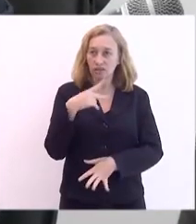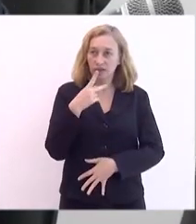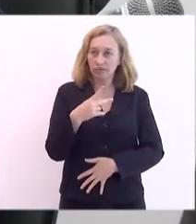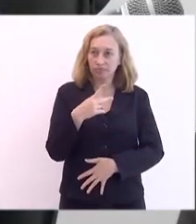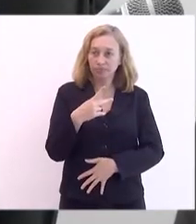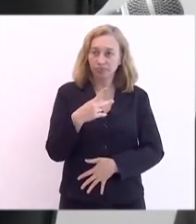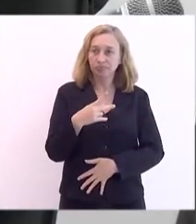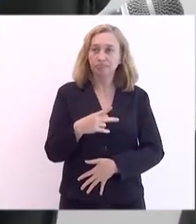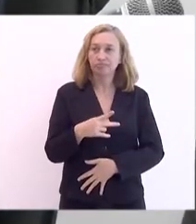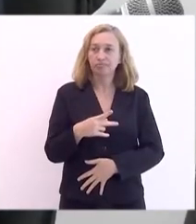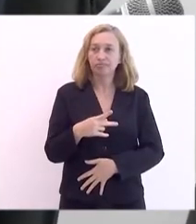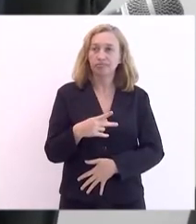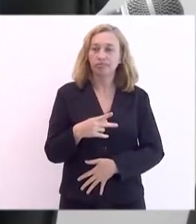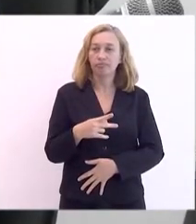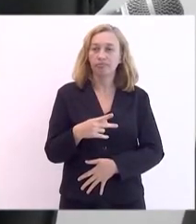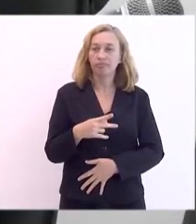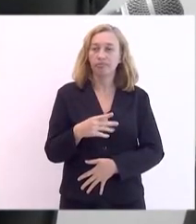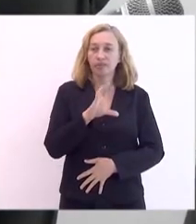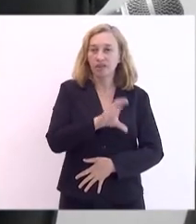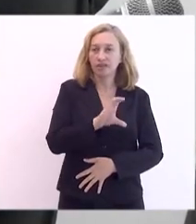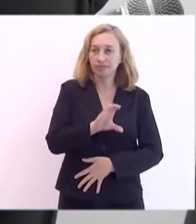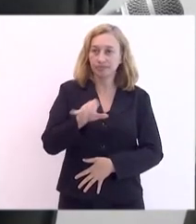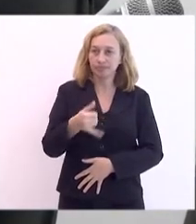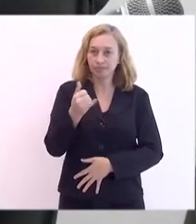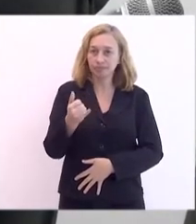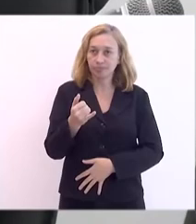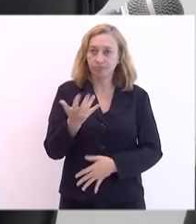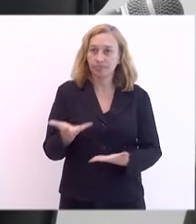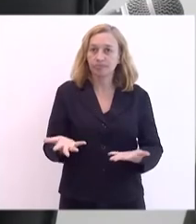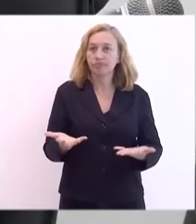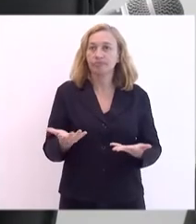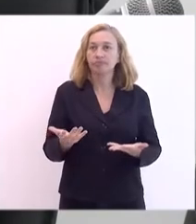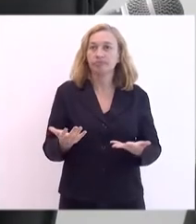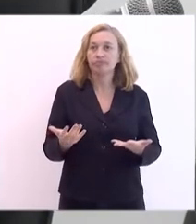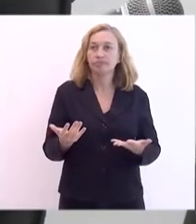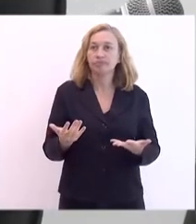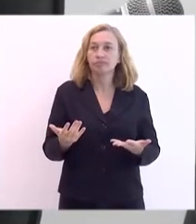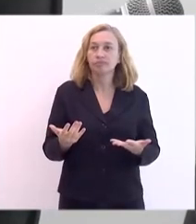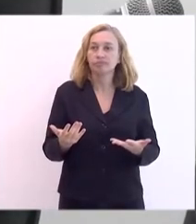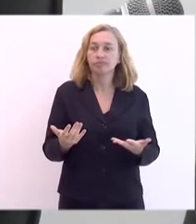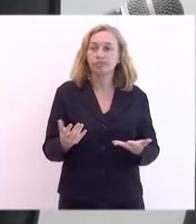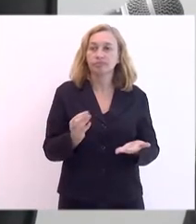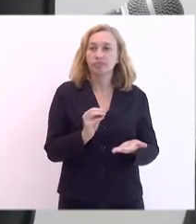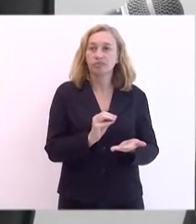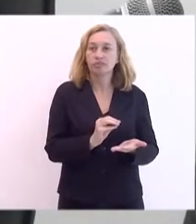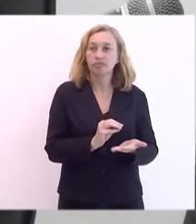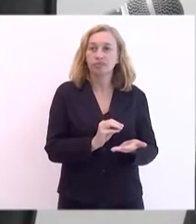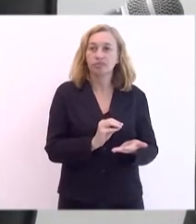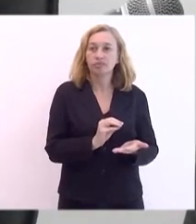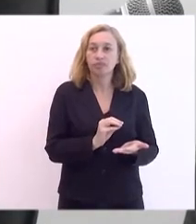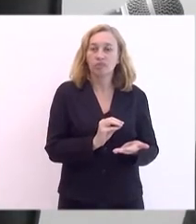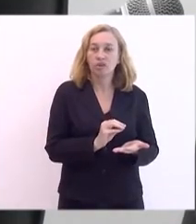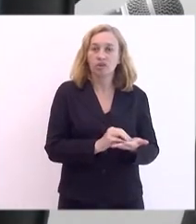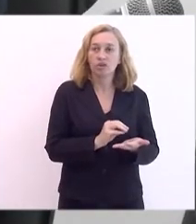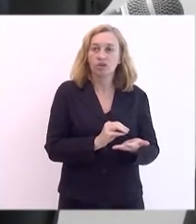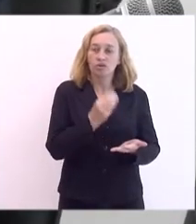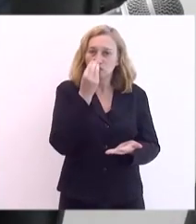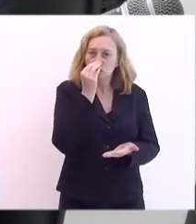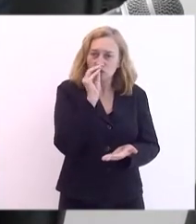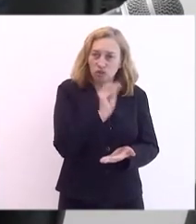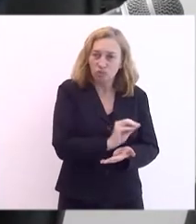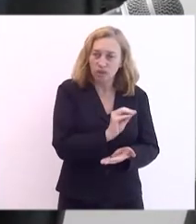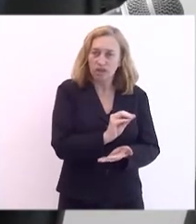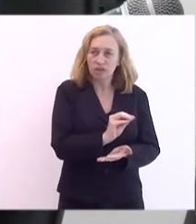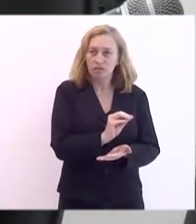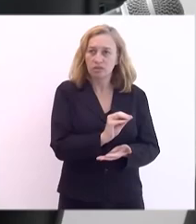queria agregar. Que tratar a CCJ com o desrespeito da qual ela foi tratada, não só porque eu fui